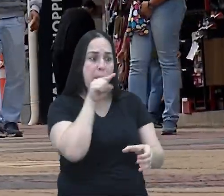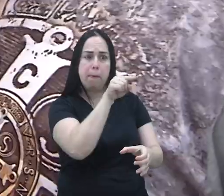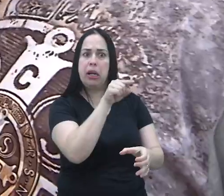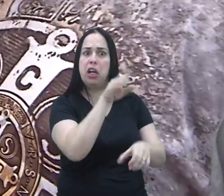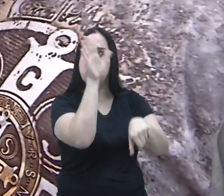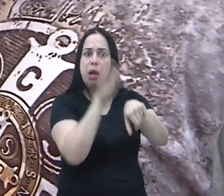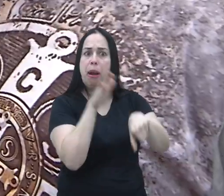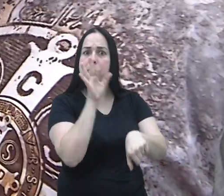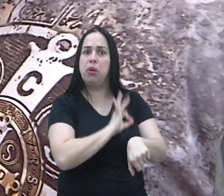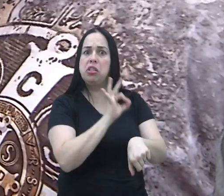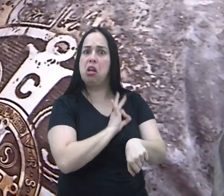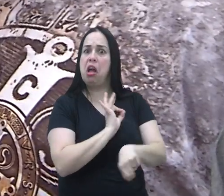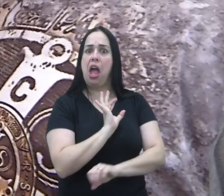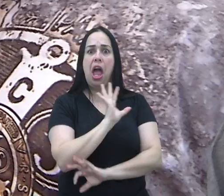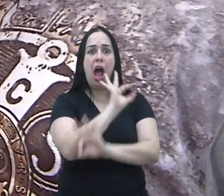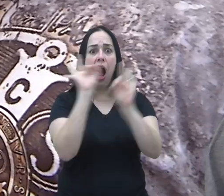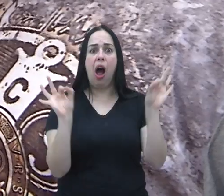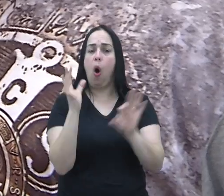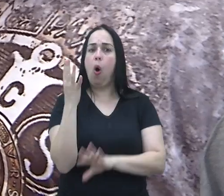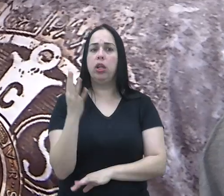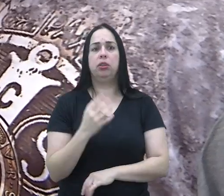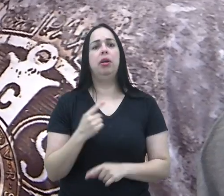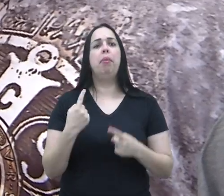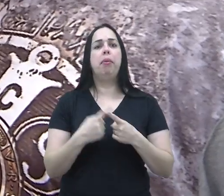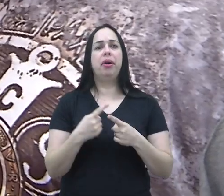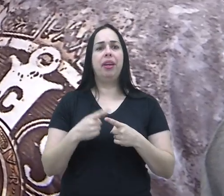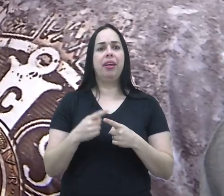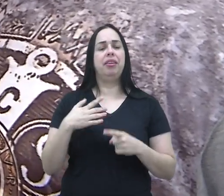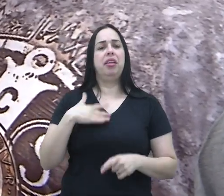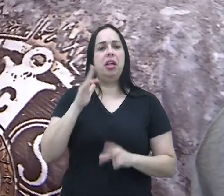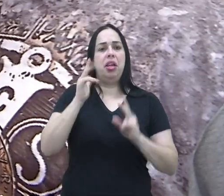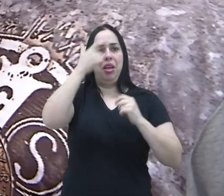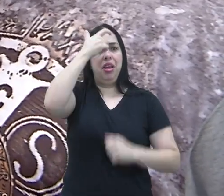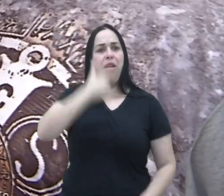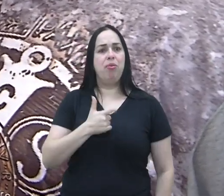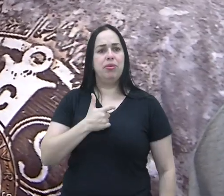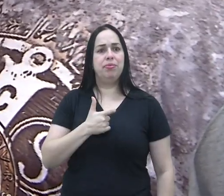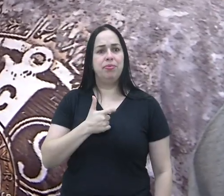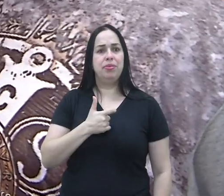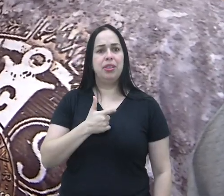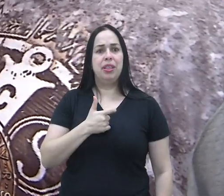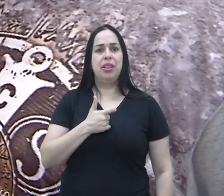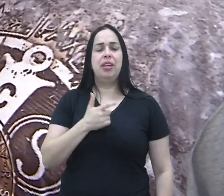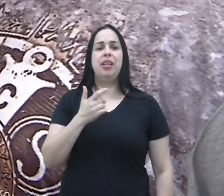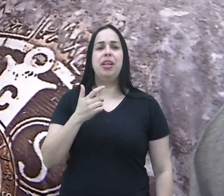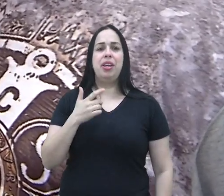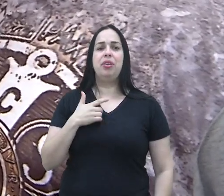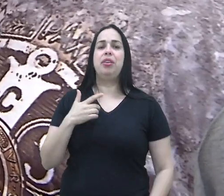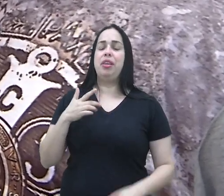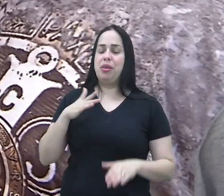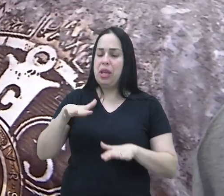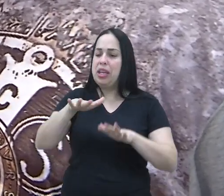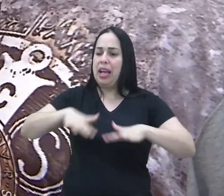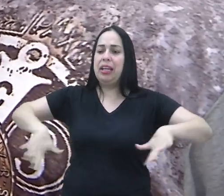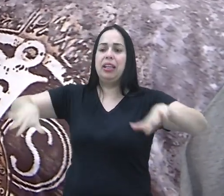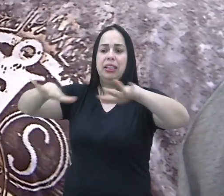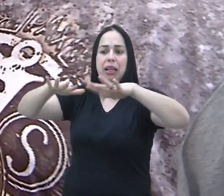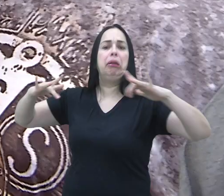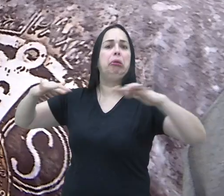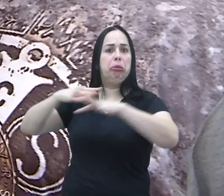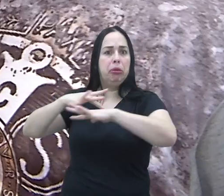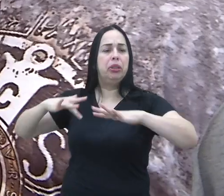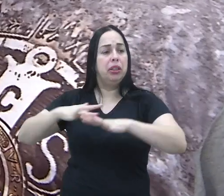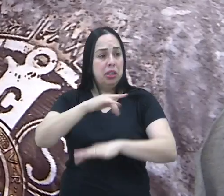ruas. Vai ser muito bom para a gente, pelo menos aqui no calçadão, como eu sendo nessa área tendo